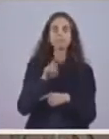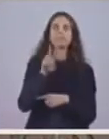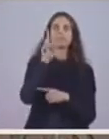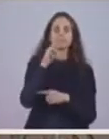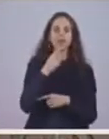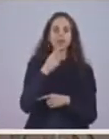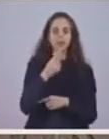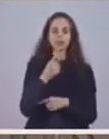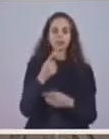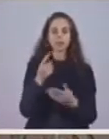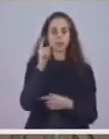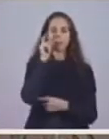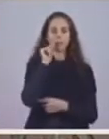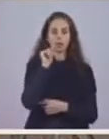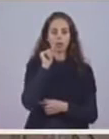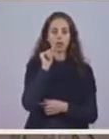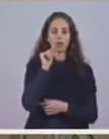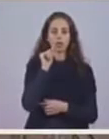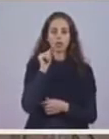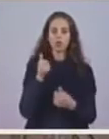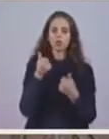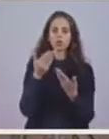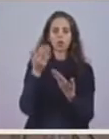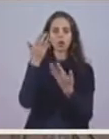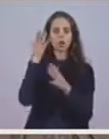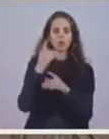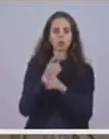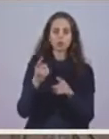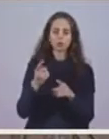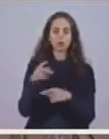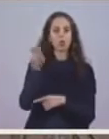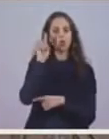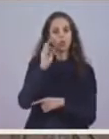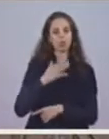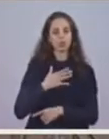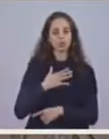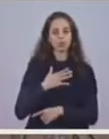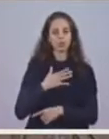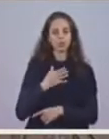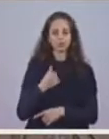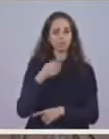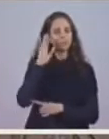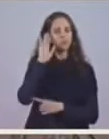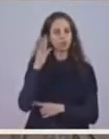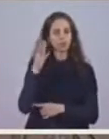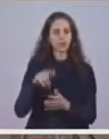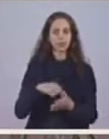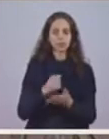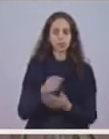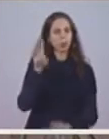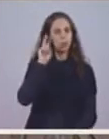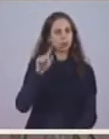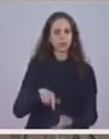disse: "Pai, dou-te graças por me teres ouvido. Eu bem sei que sempre me